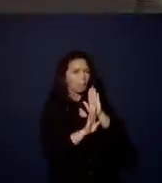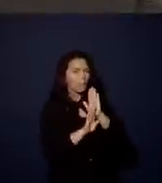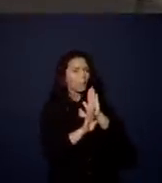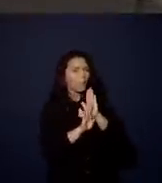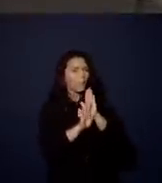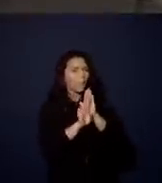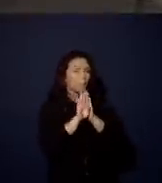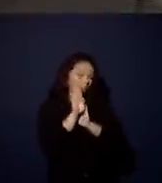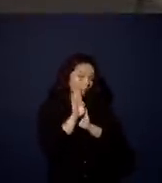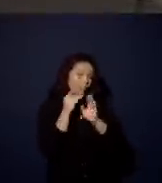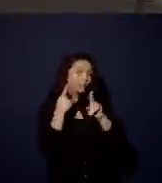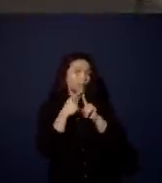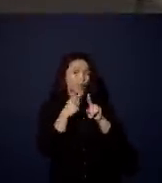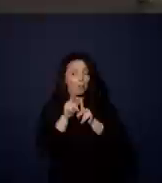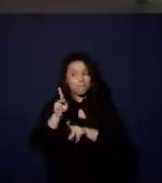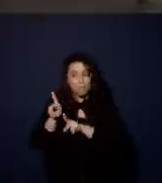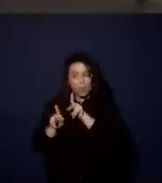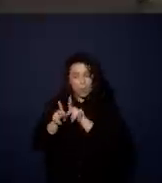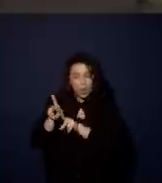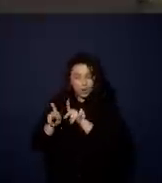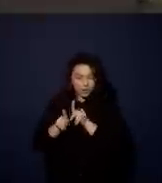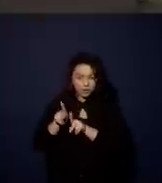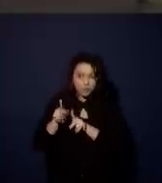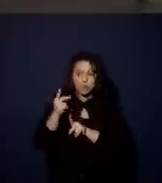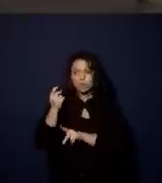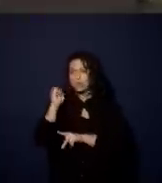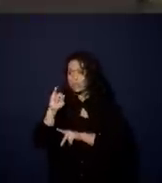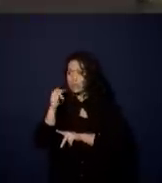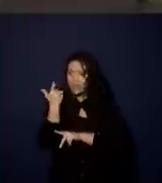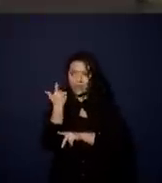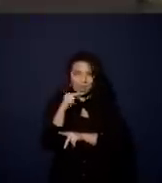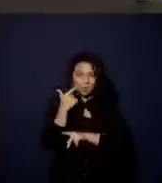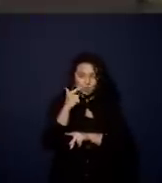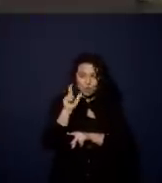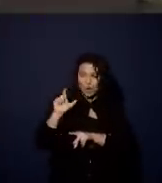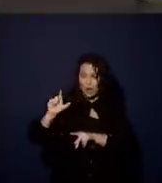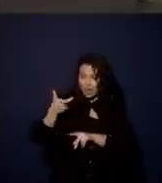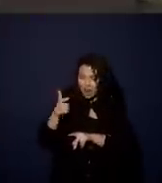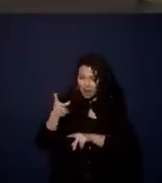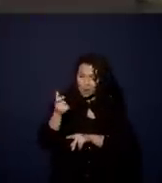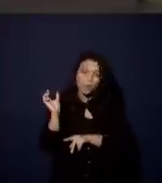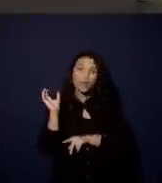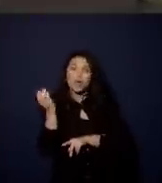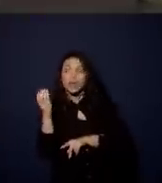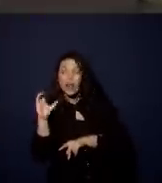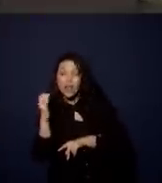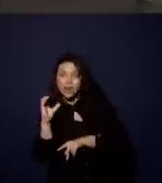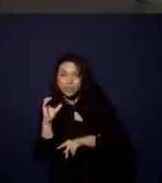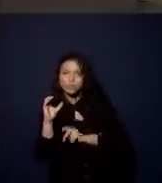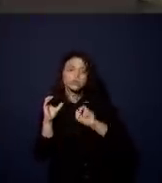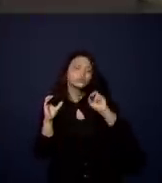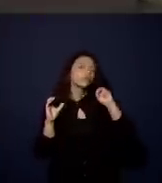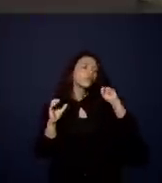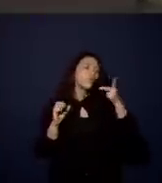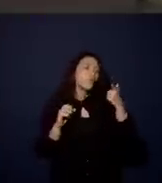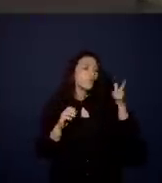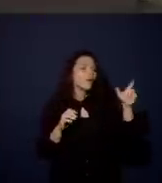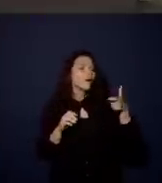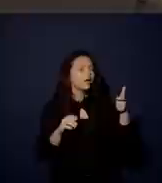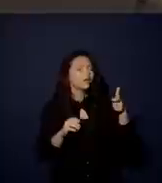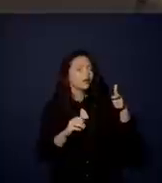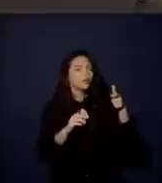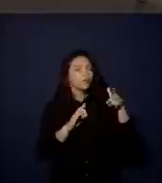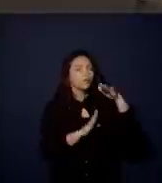que ou não tem um cartão de crédito no bolso e uma parte relevante da população ou tem cartão com baixo limite